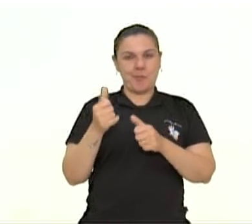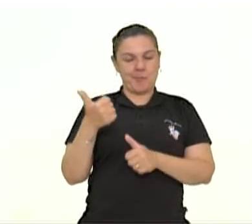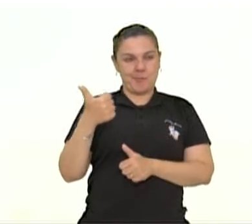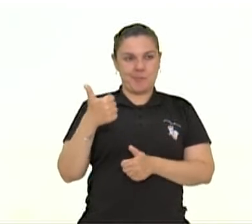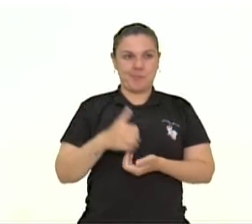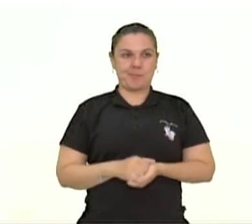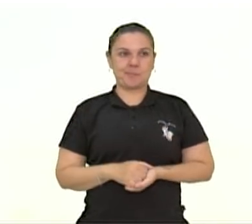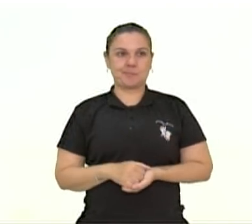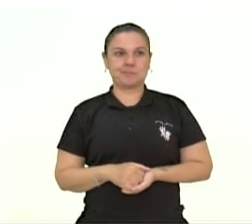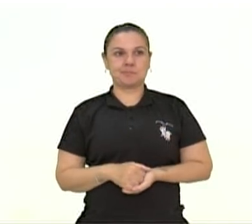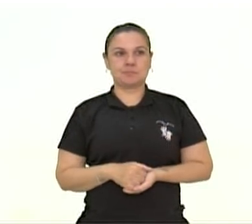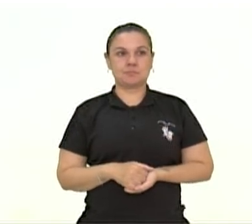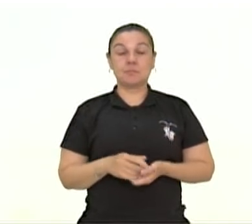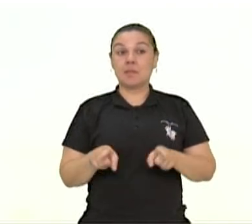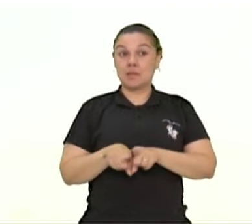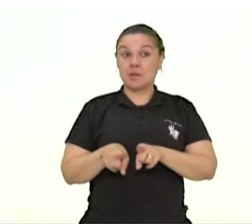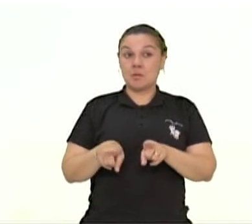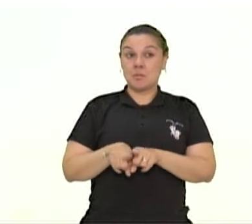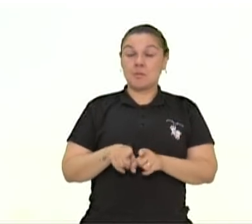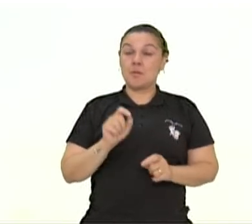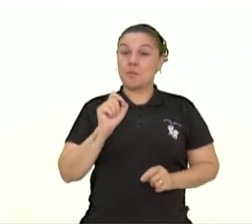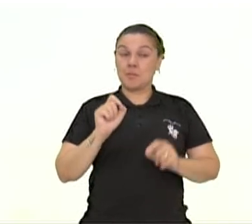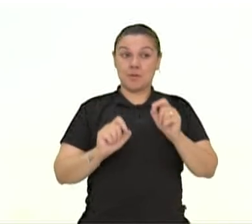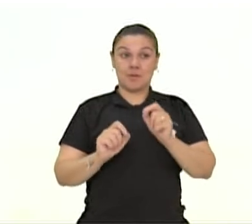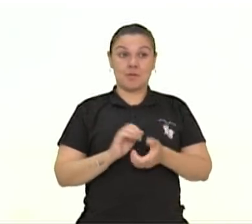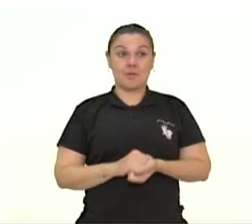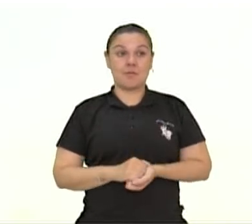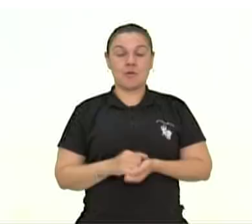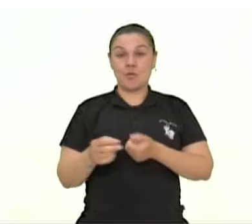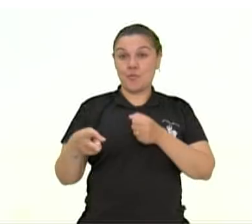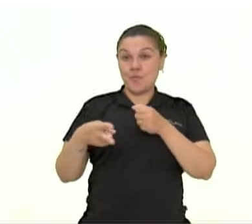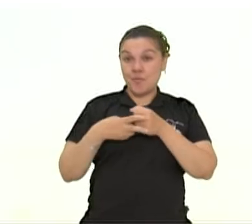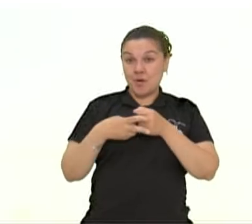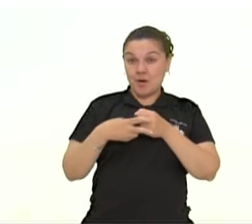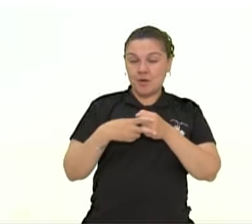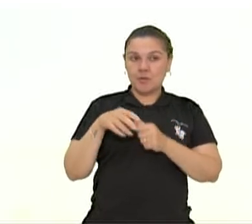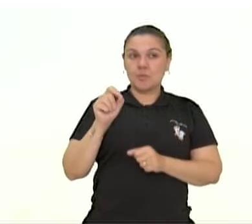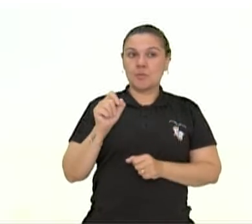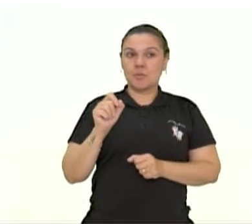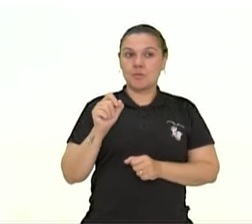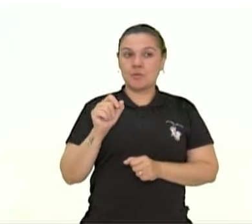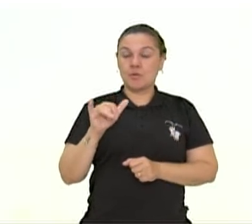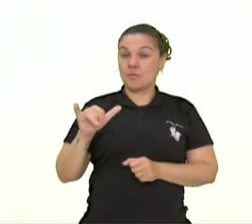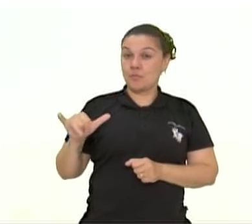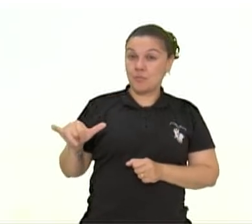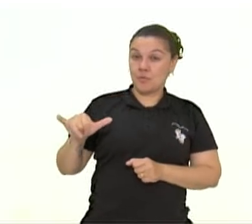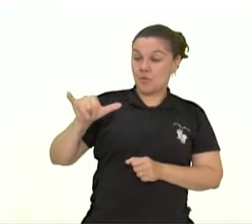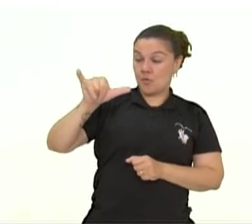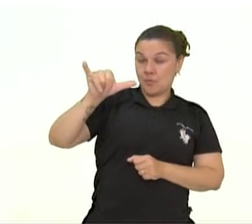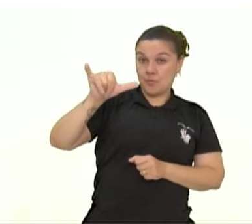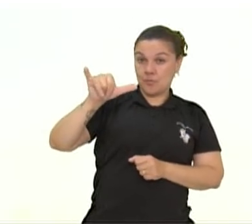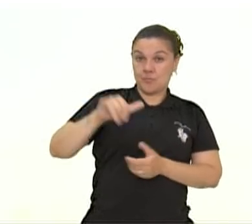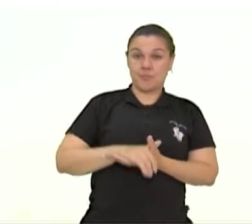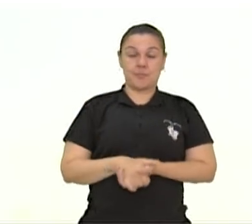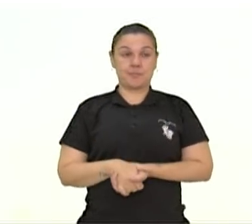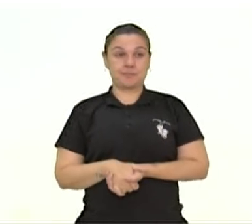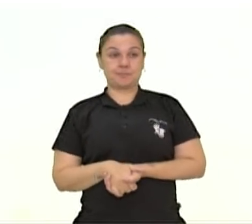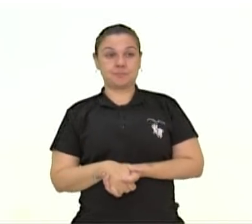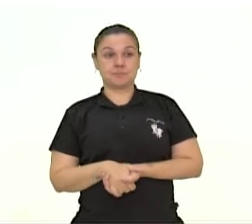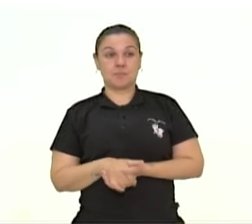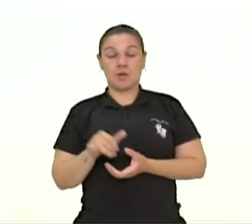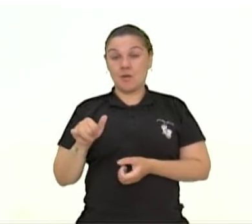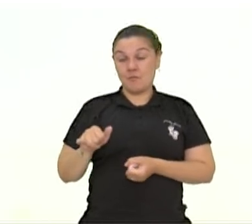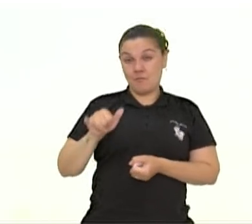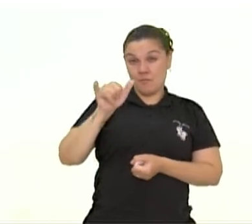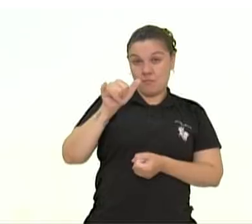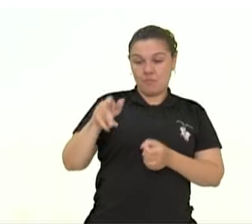caso. Temos também a perda do acento diferencial para a palavra voo, né? Então, a gente tem voo